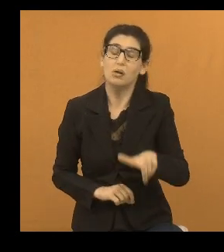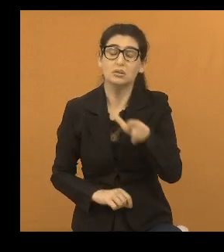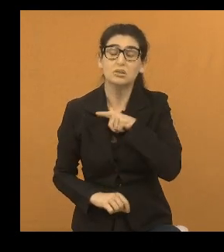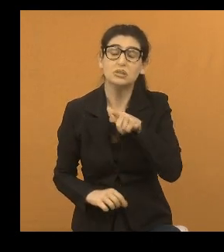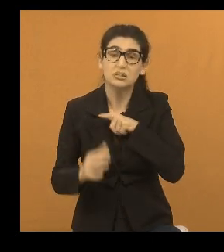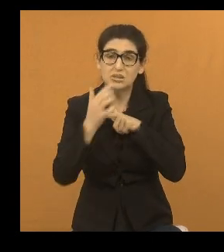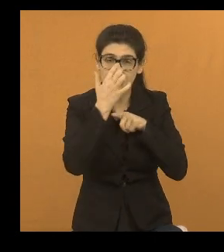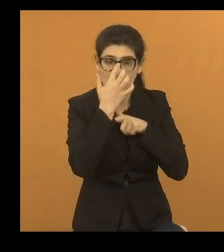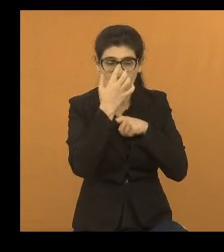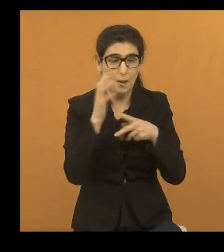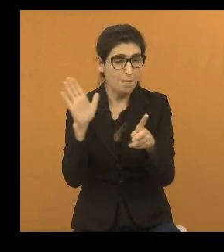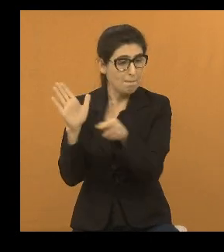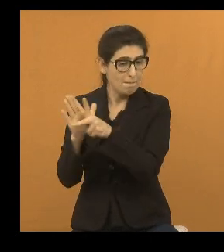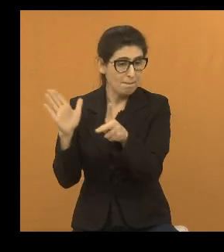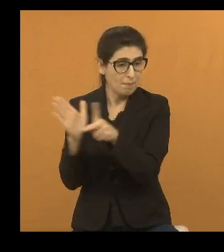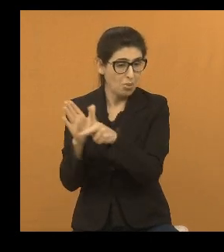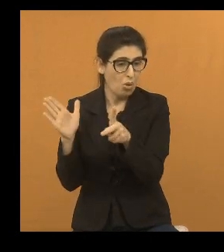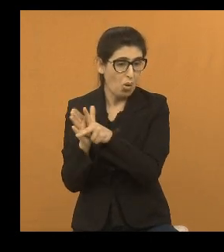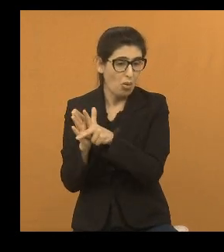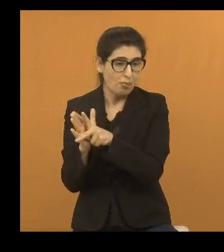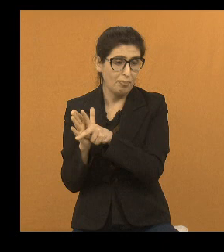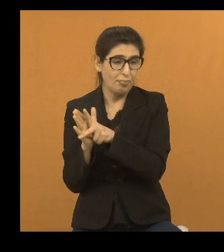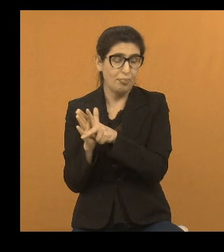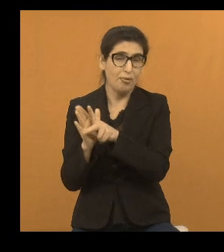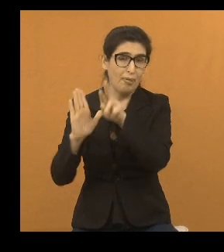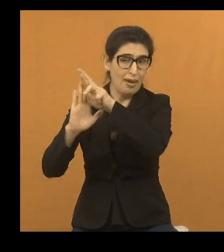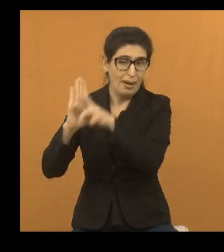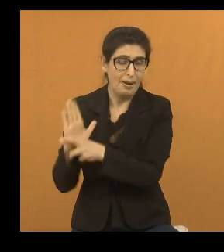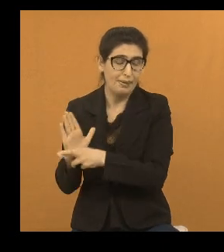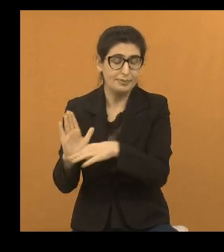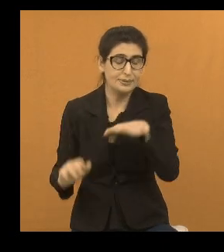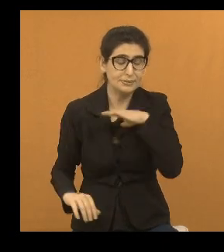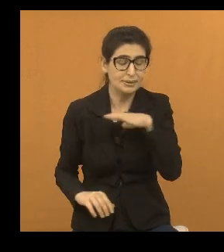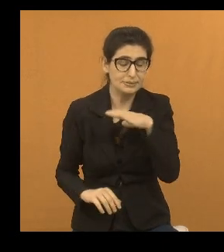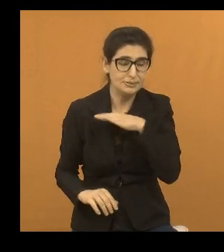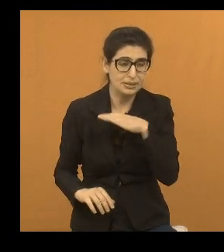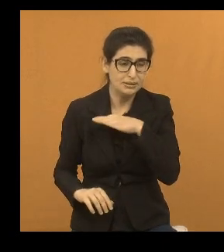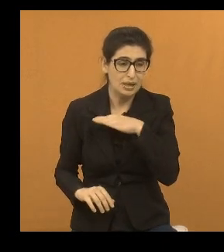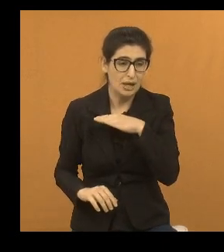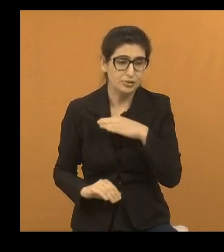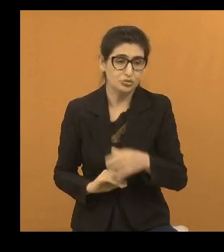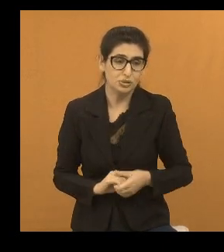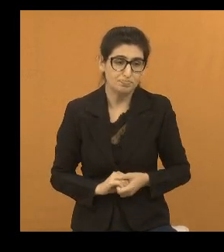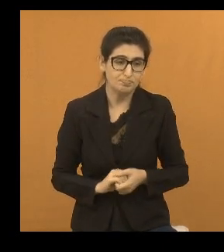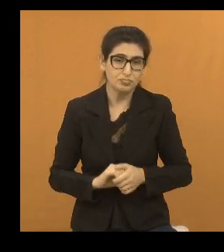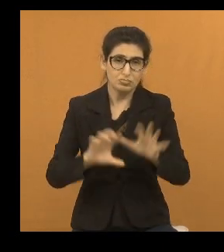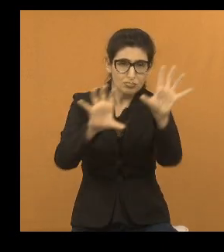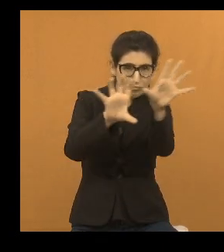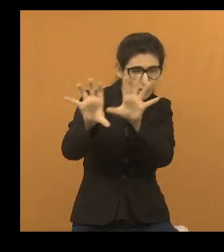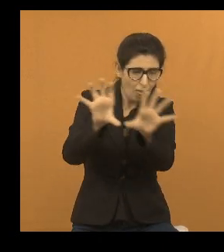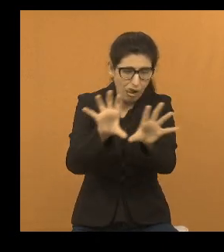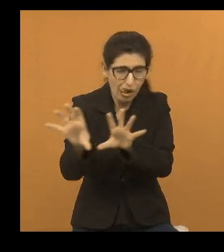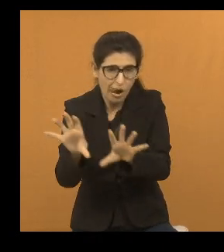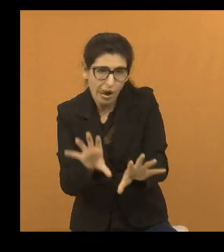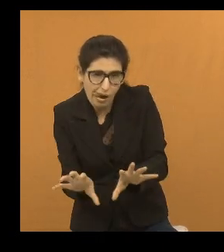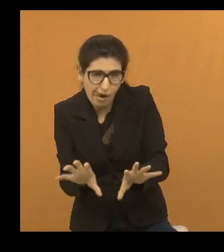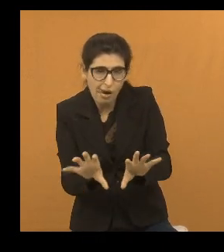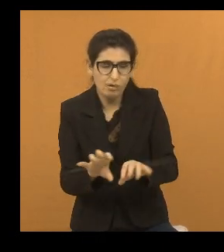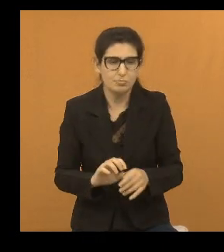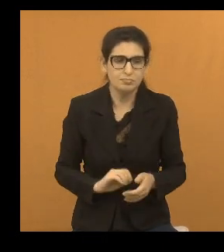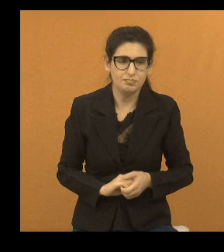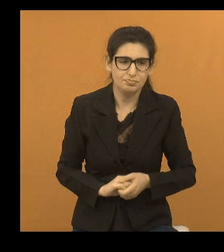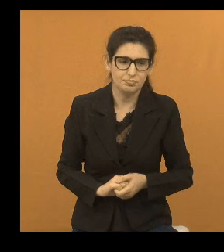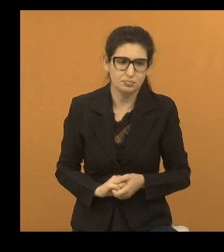característica muito própria do município, que é essa malha de recursos